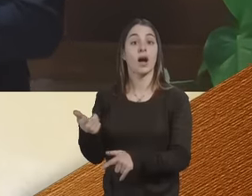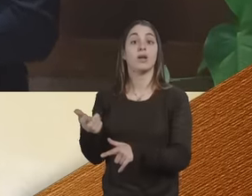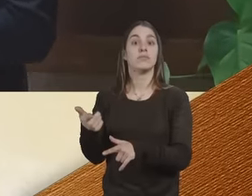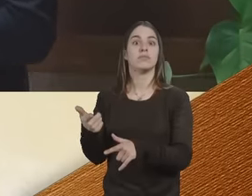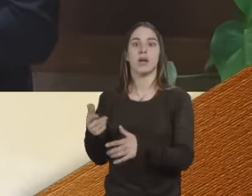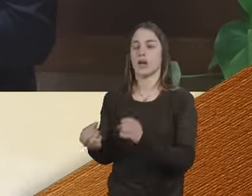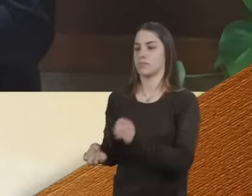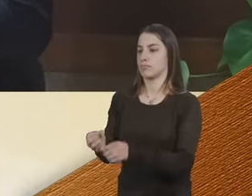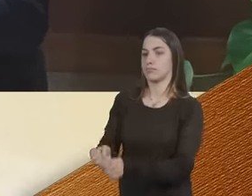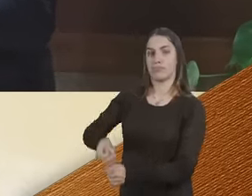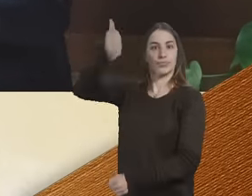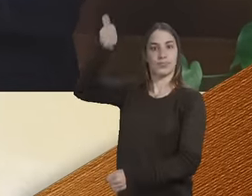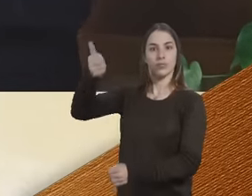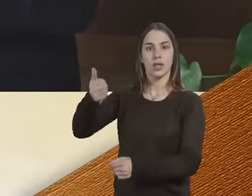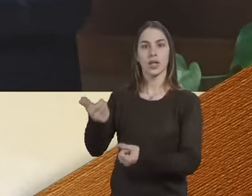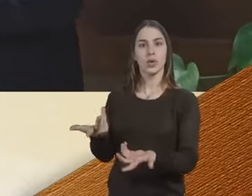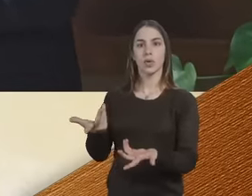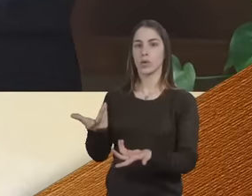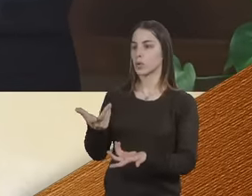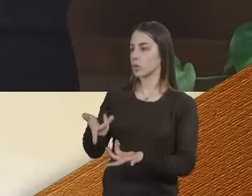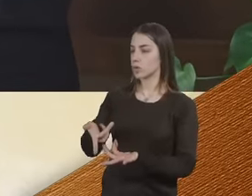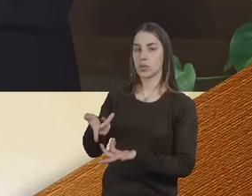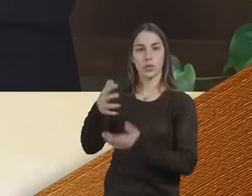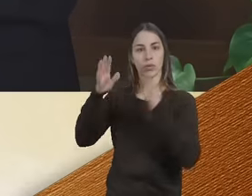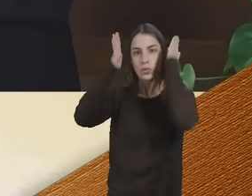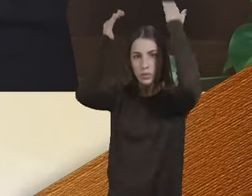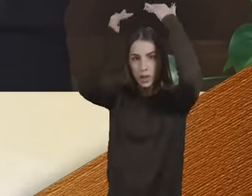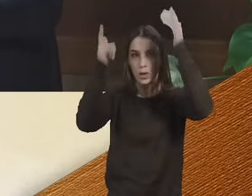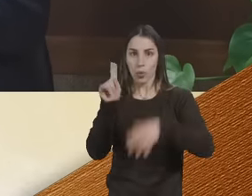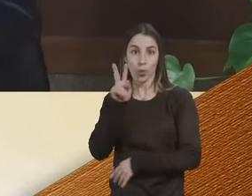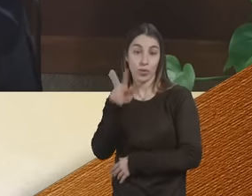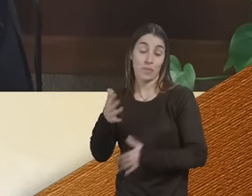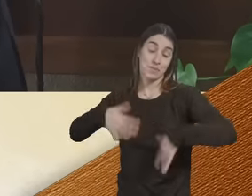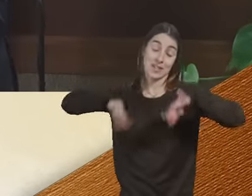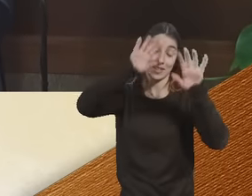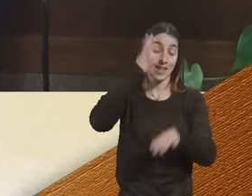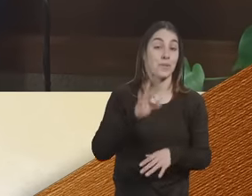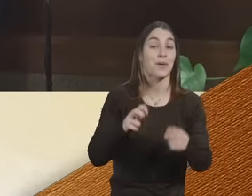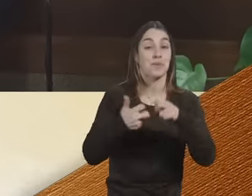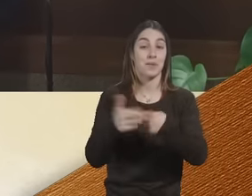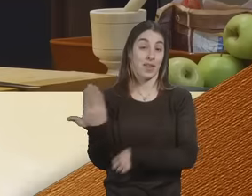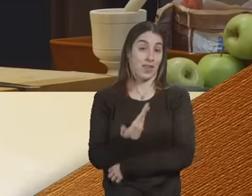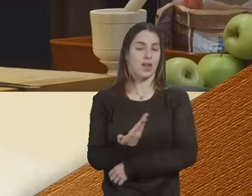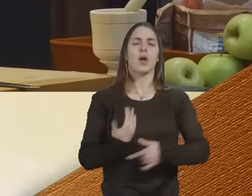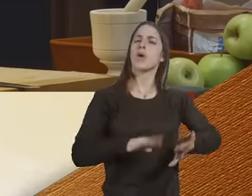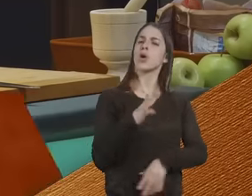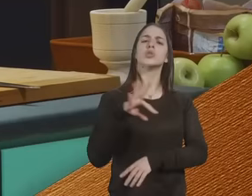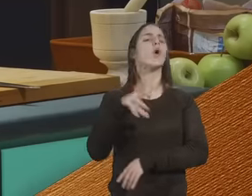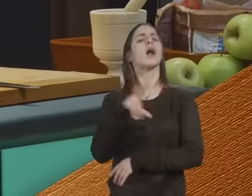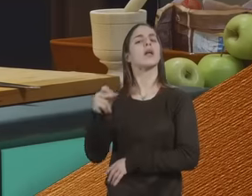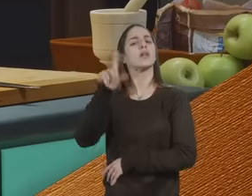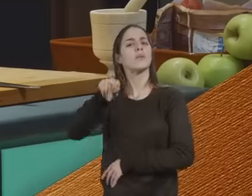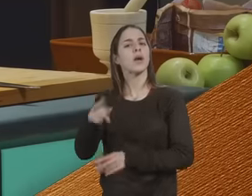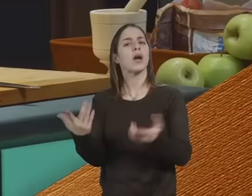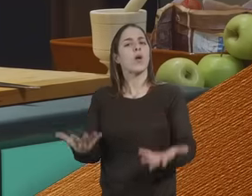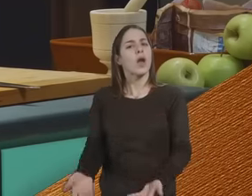um espumante e cozinheiro nem ver-se. Mas, sabem, é o problema dos diretos, não é verdade? Então, mas Joana, também não está na altura de